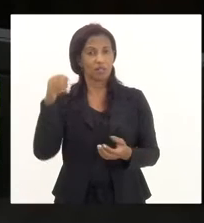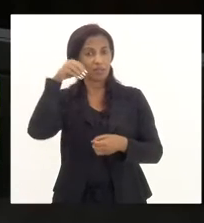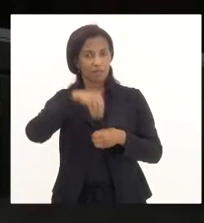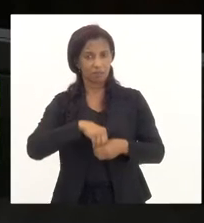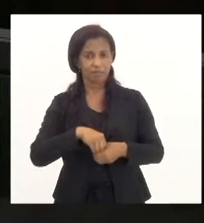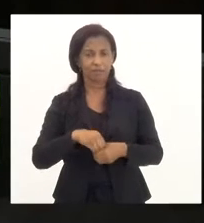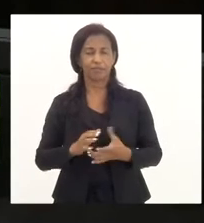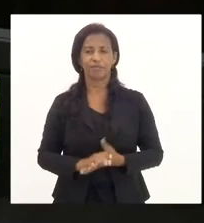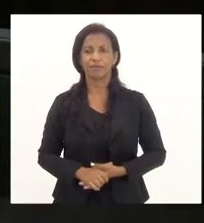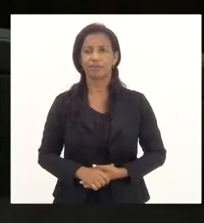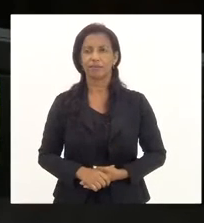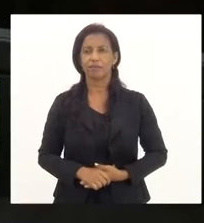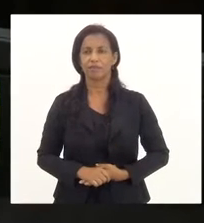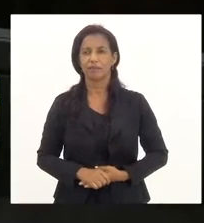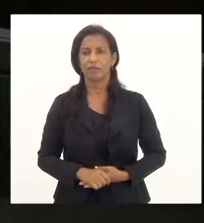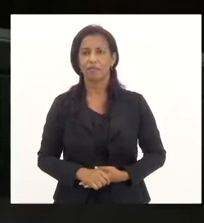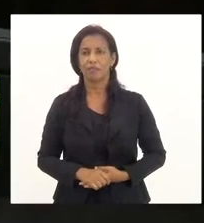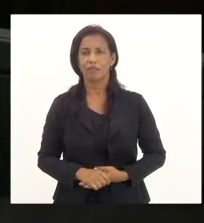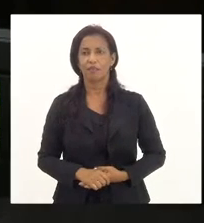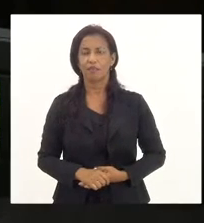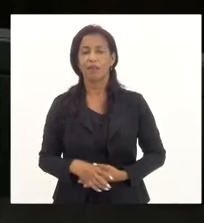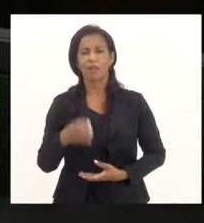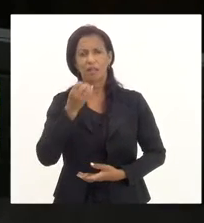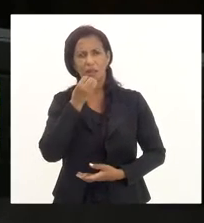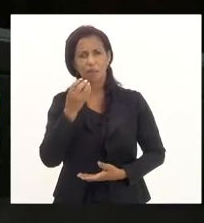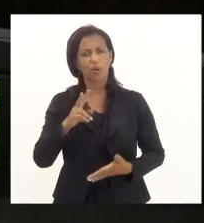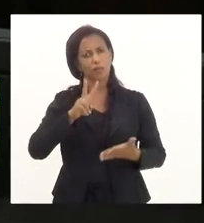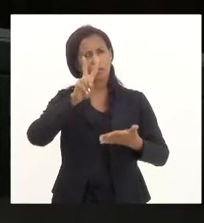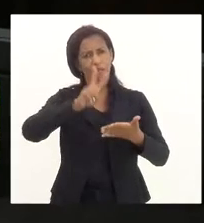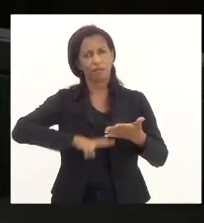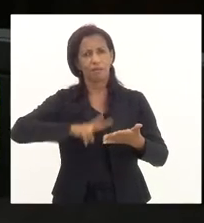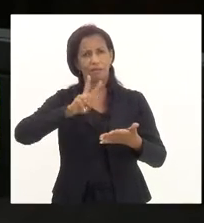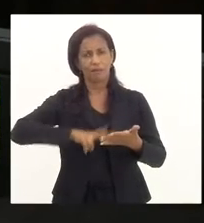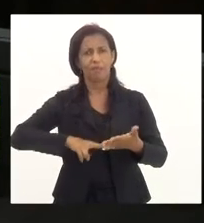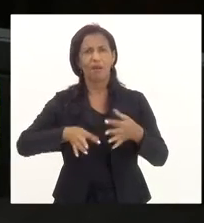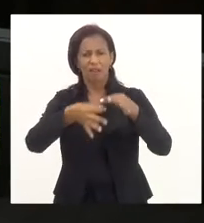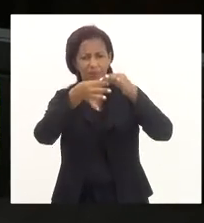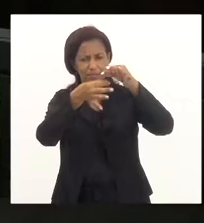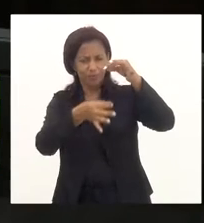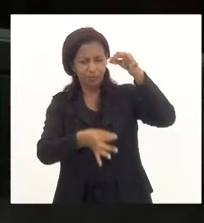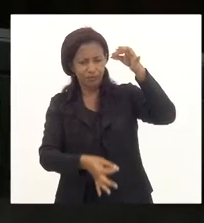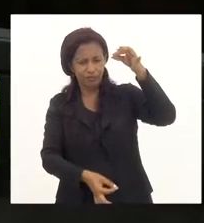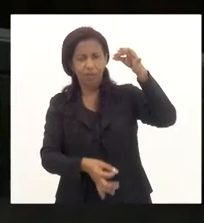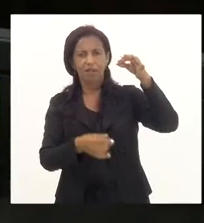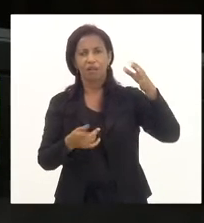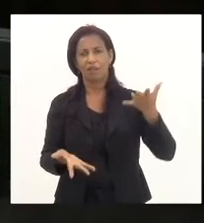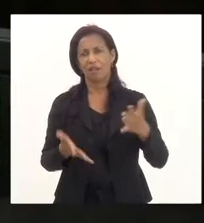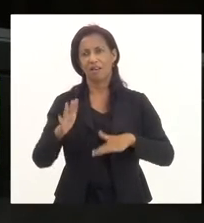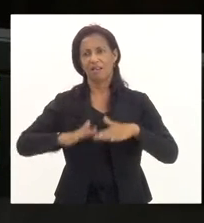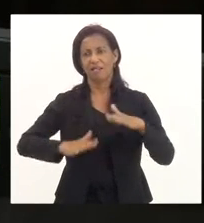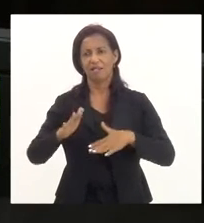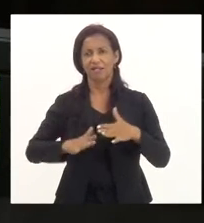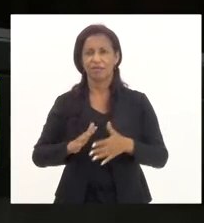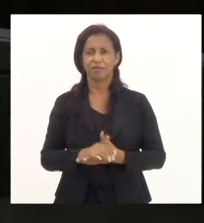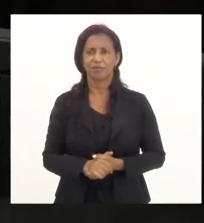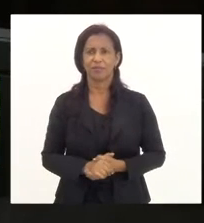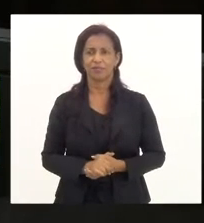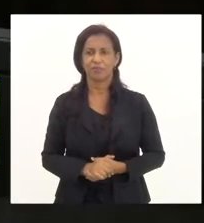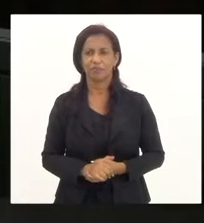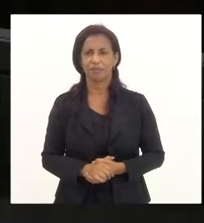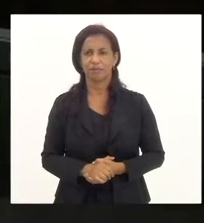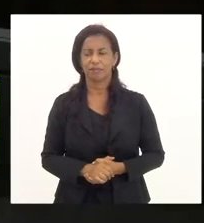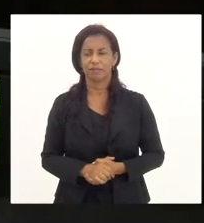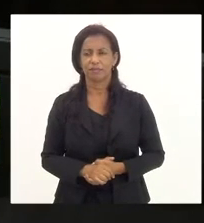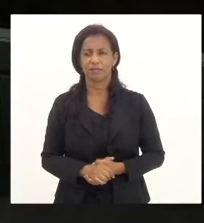estar no plano Então vale a pena dá uma lida no extenso às vezes é um pouco